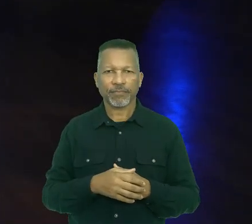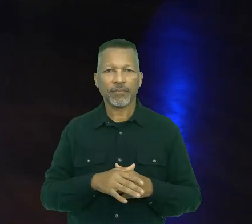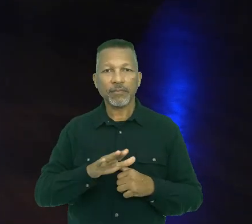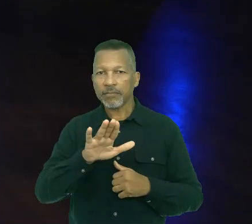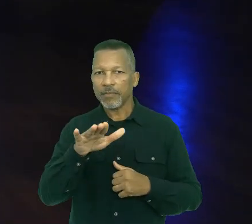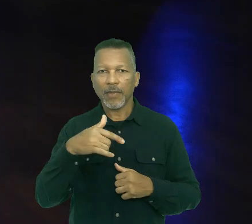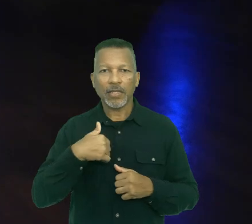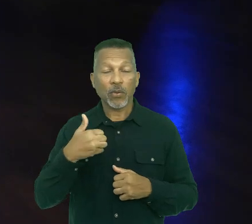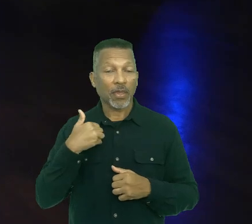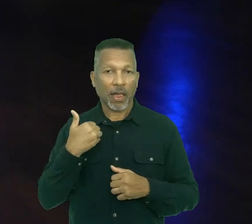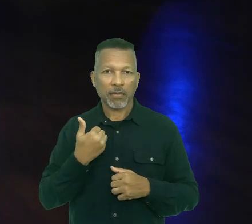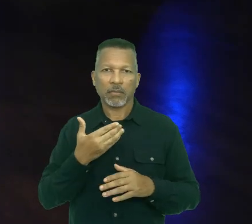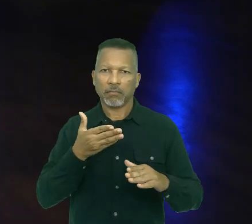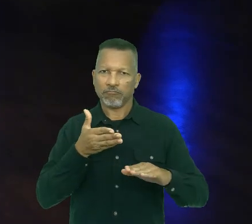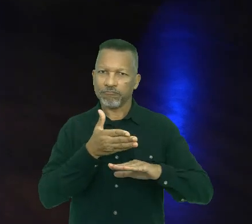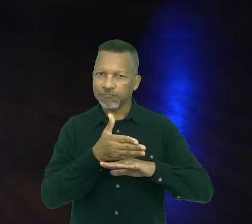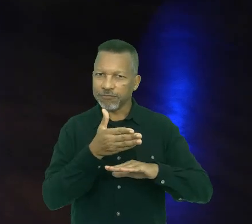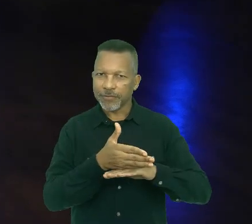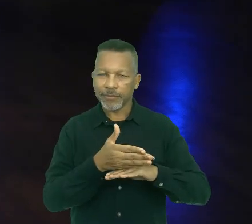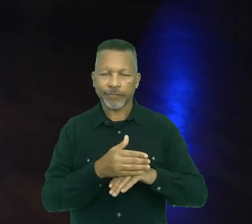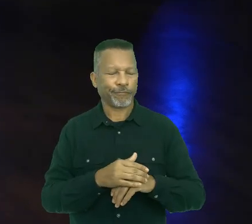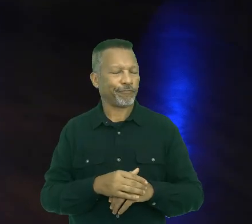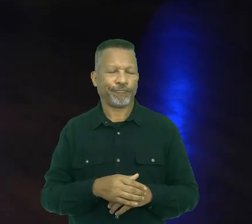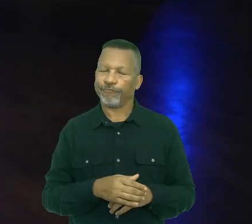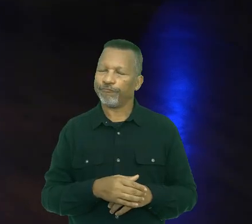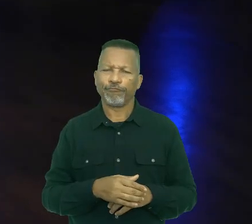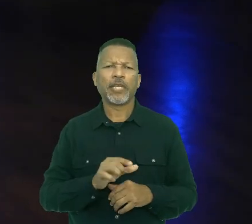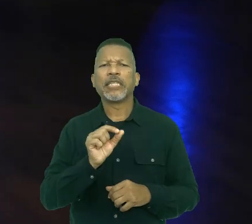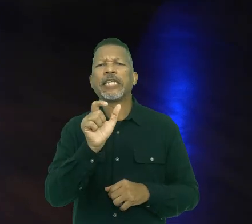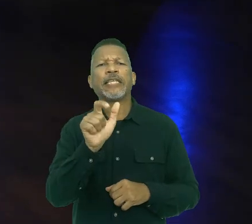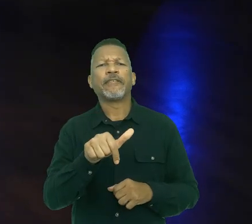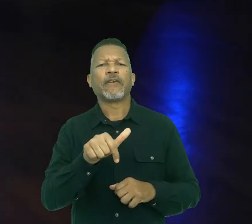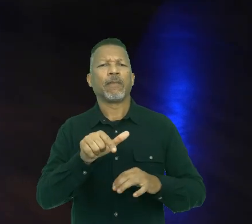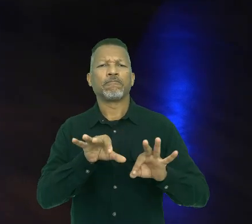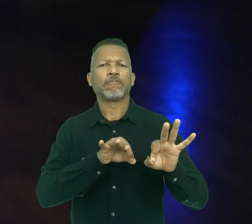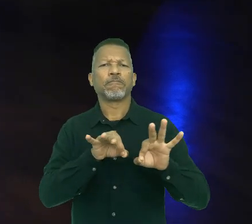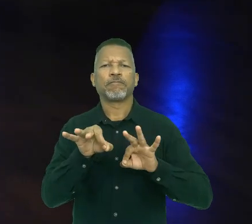Só que eu não tinha idade para participar disso. Quem é que vai montar uma peça de teatro? Quem é que vai?